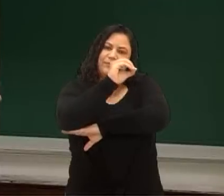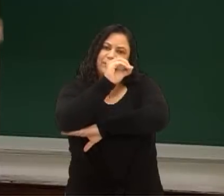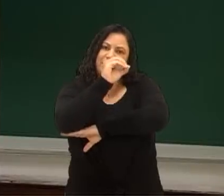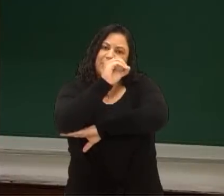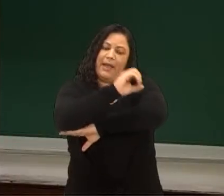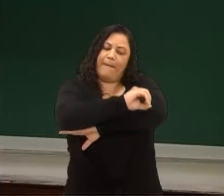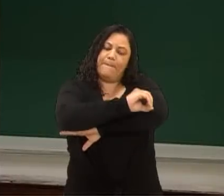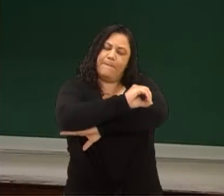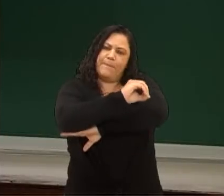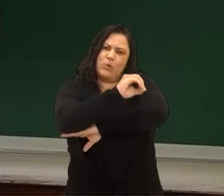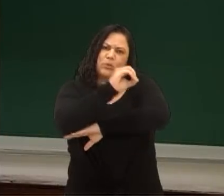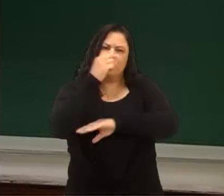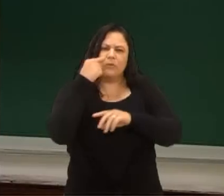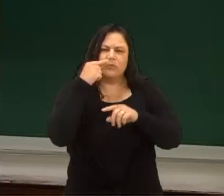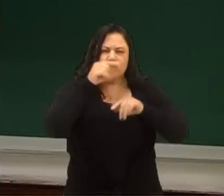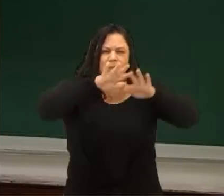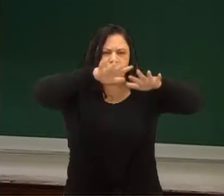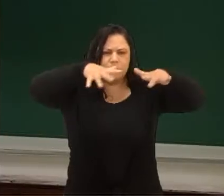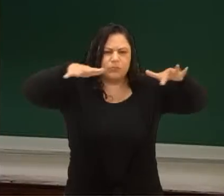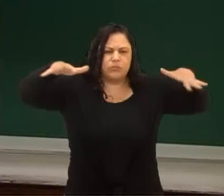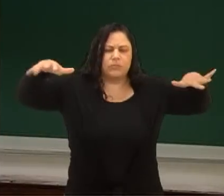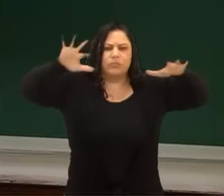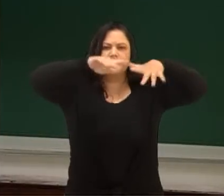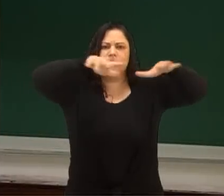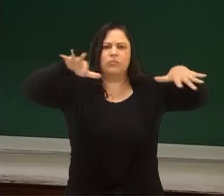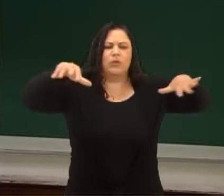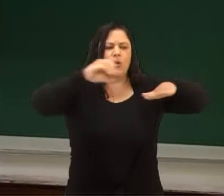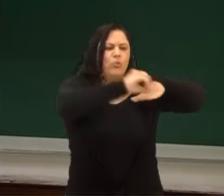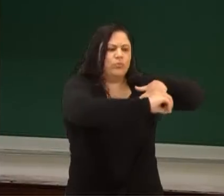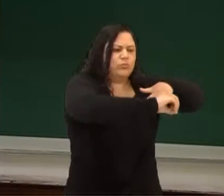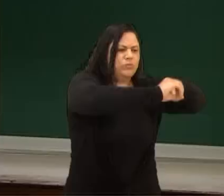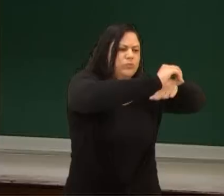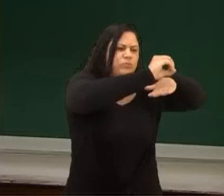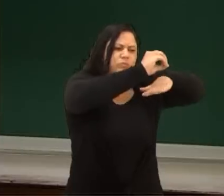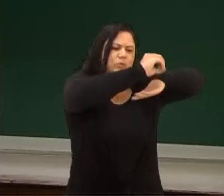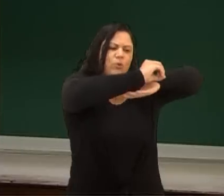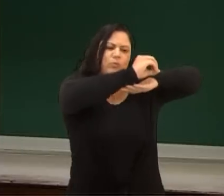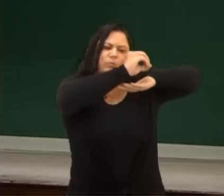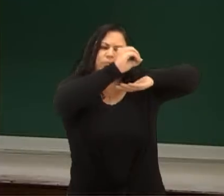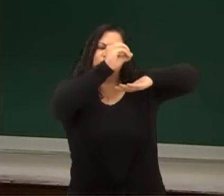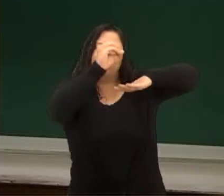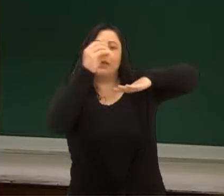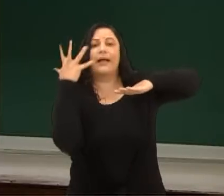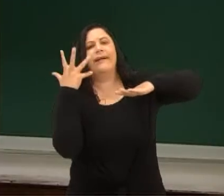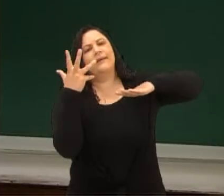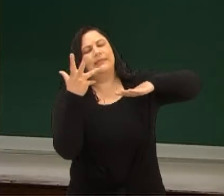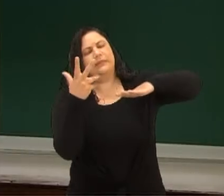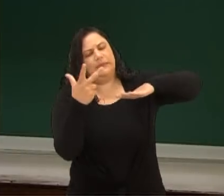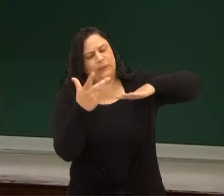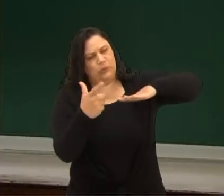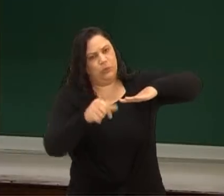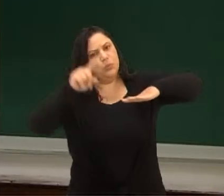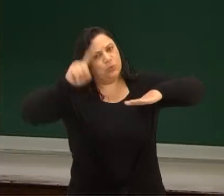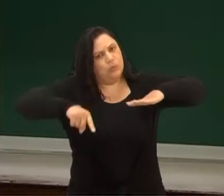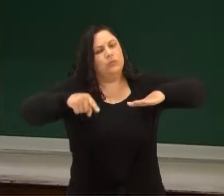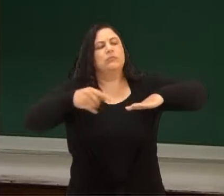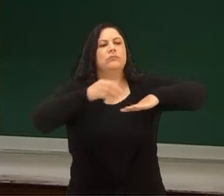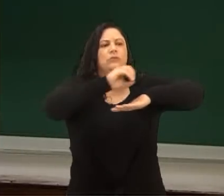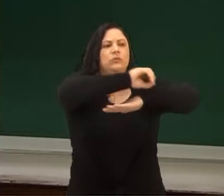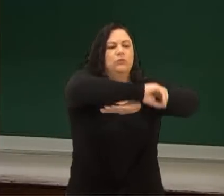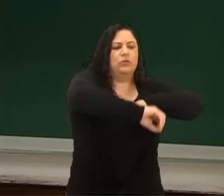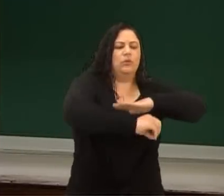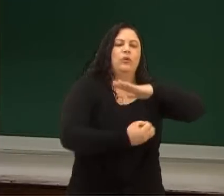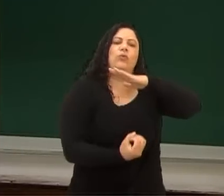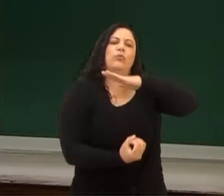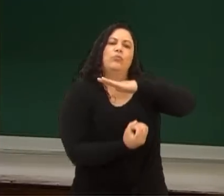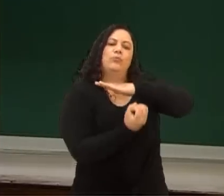está brotando lá do mar. Né? Então, o Sol nasce, o nascer do Sol, quem já teve essa oportunidade de ver o nascer do Sol é lindo, né? Ele brota lá do